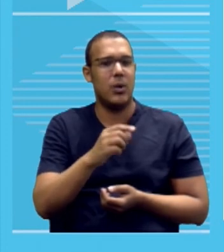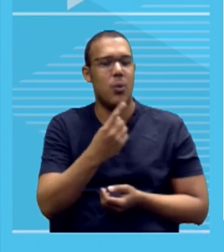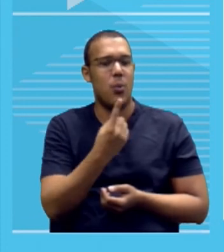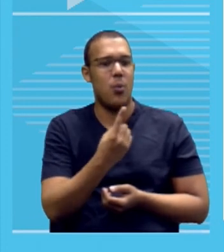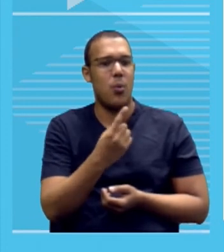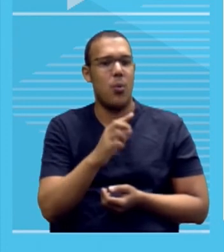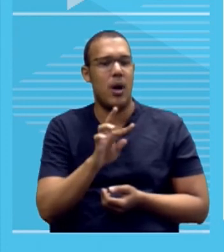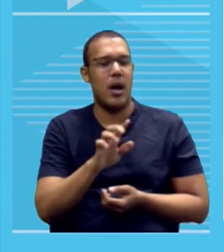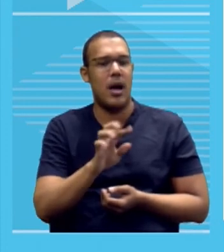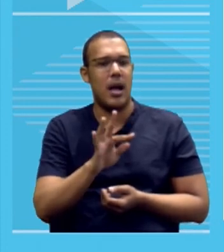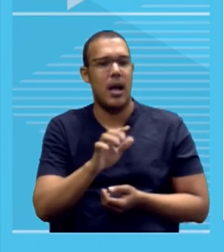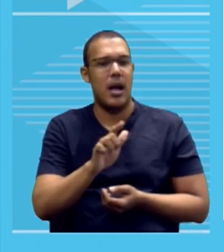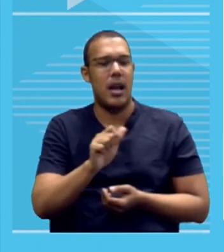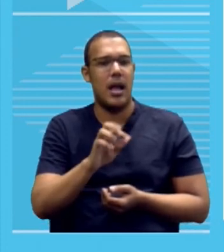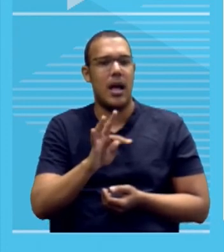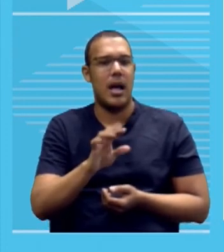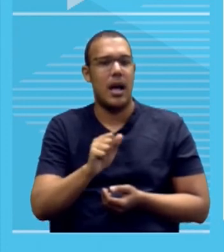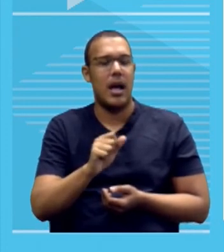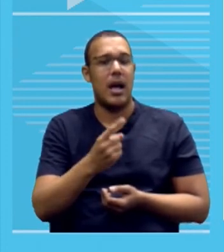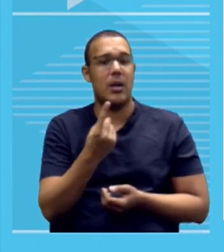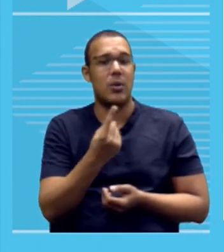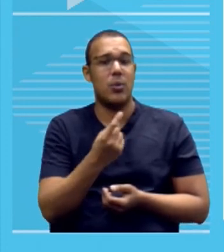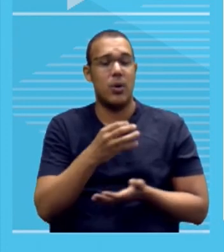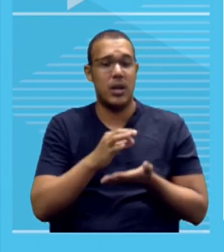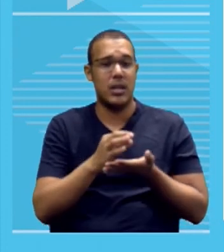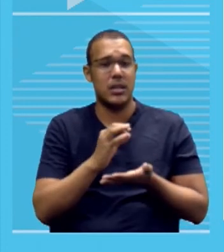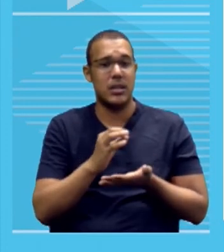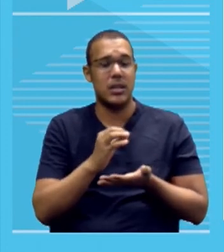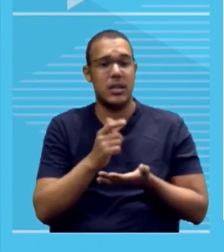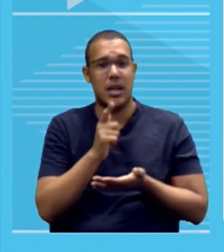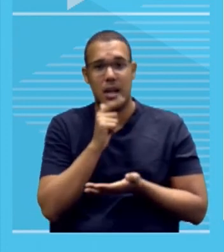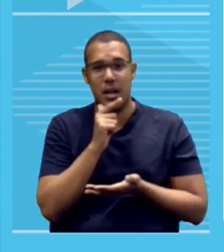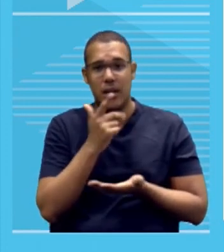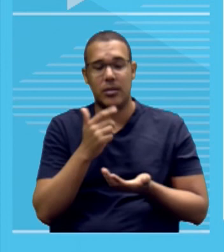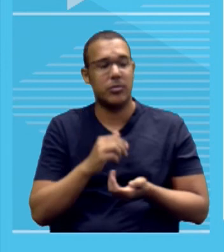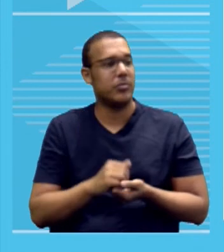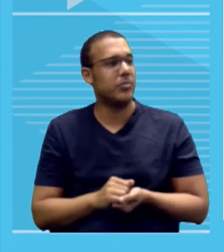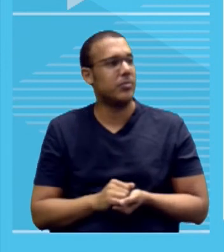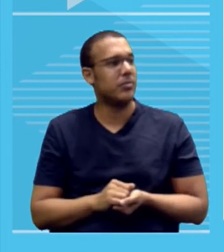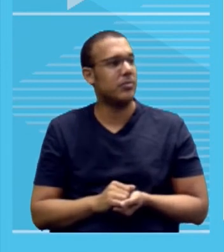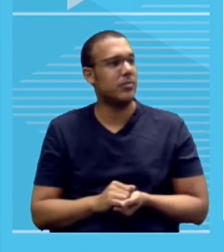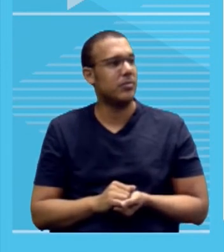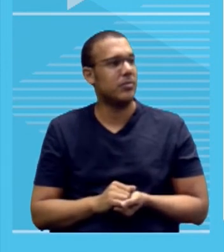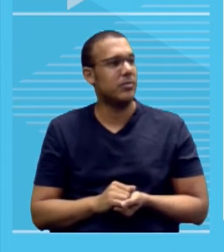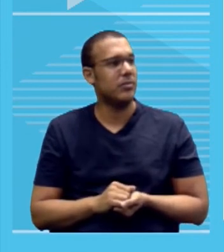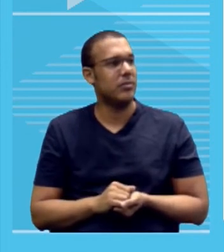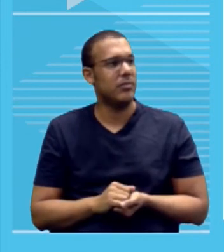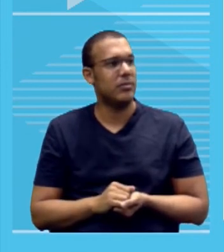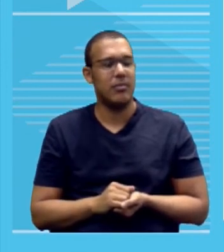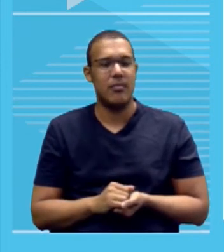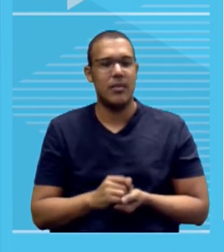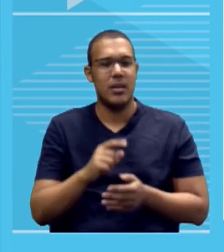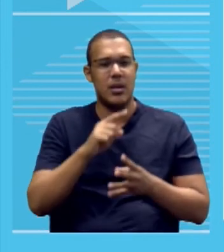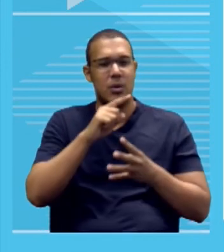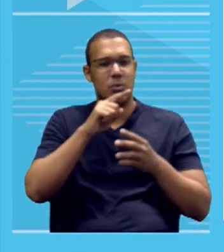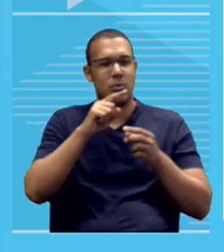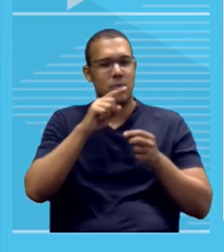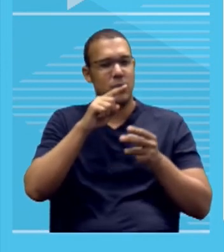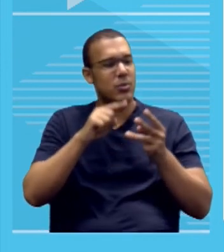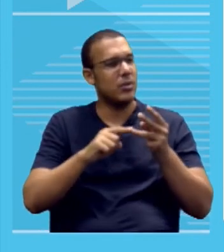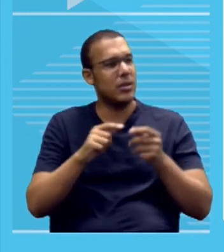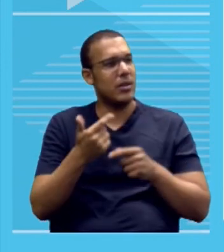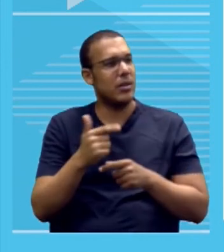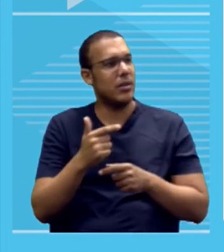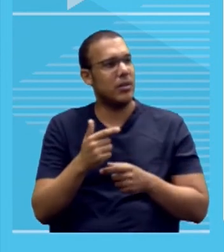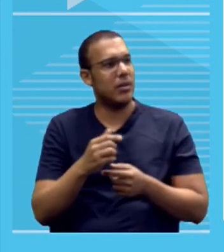um copo não uma xícara uma xícara de água e professor nesses três aqui não não e agora eu